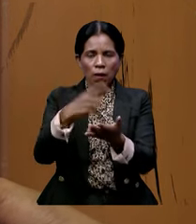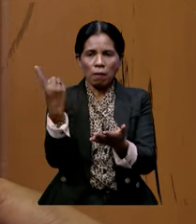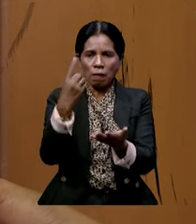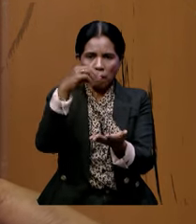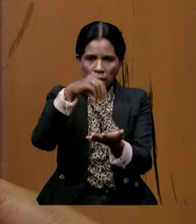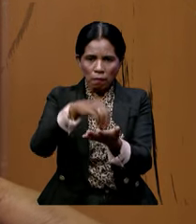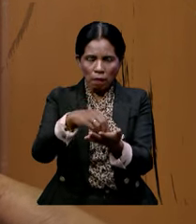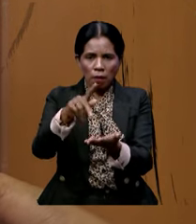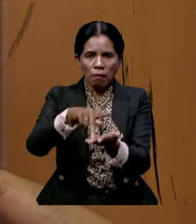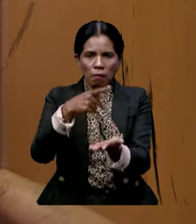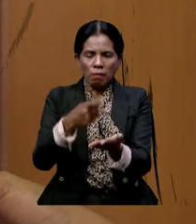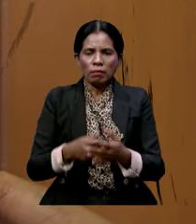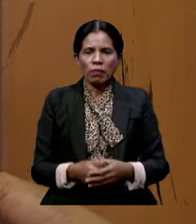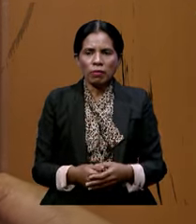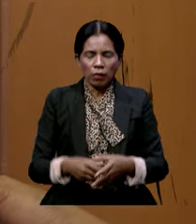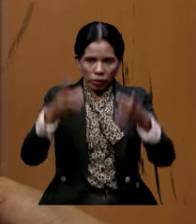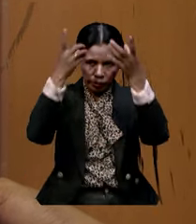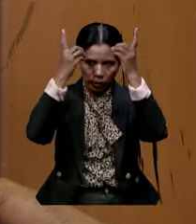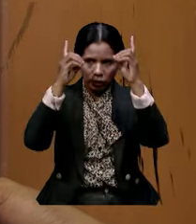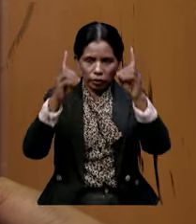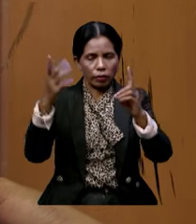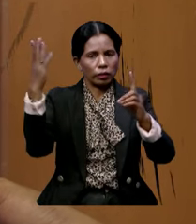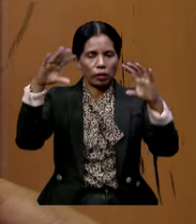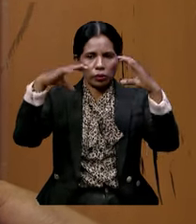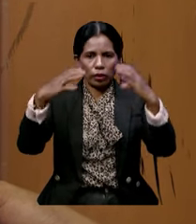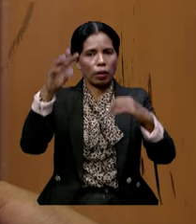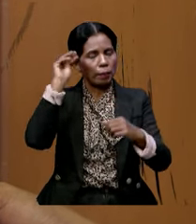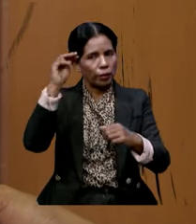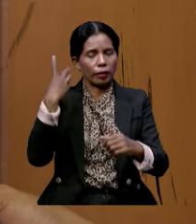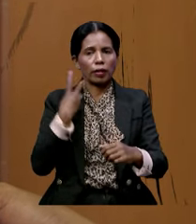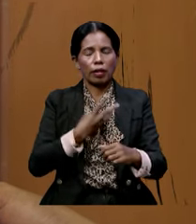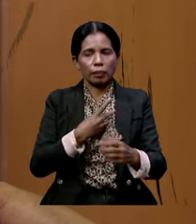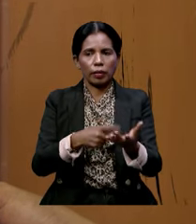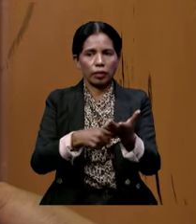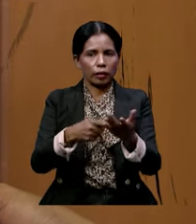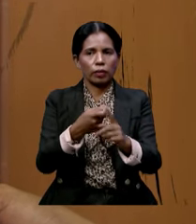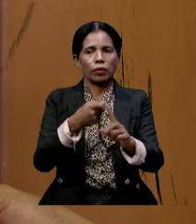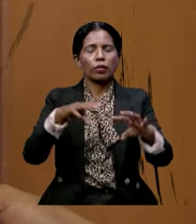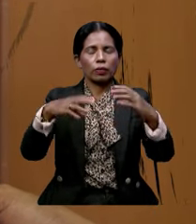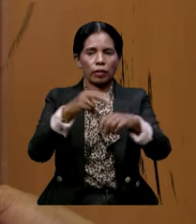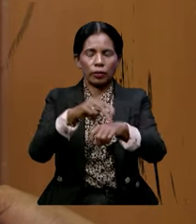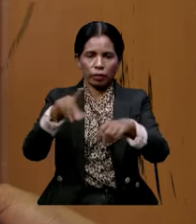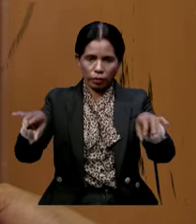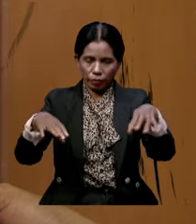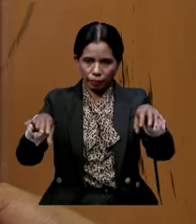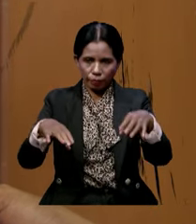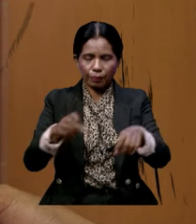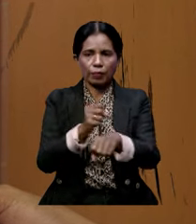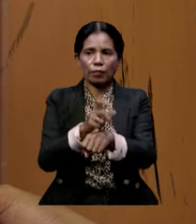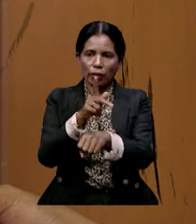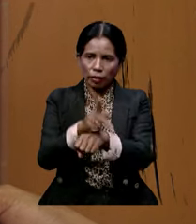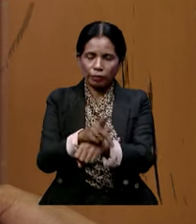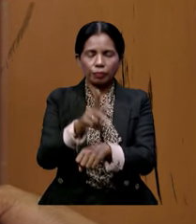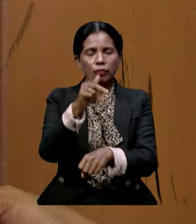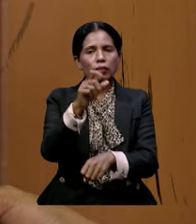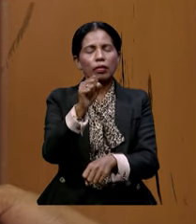só propõe salário mínimo, decisão e a Conselho Ministro. Também, tecnicamente, liu-se Conselho Nacional do Trabalho, CFOP, CAESTEL,